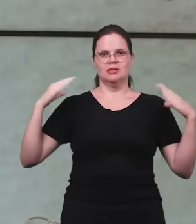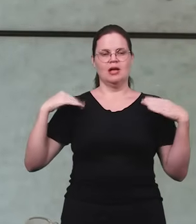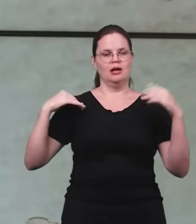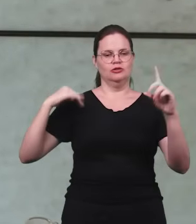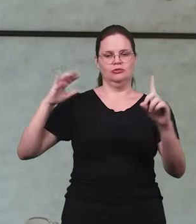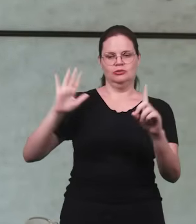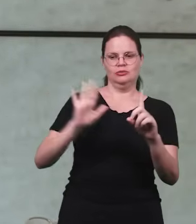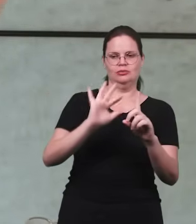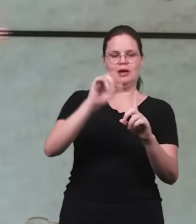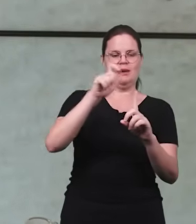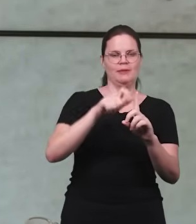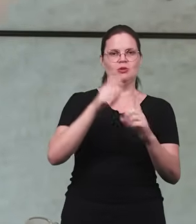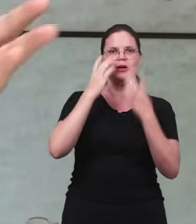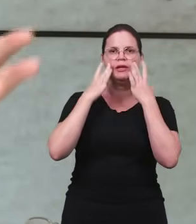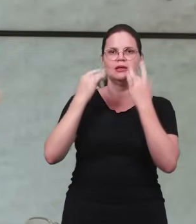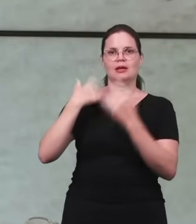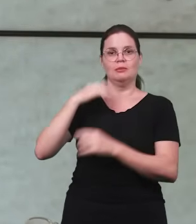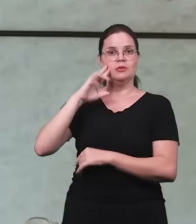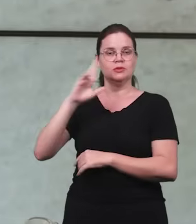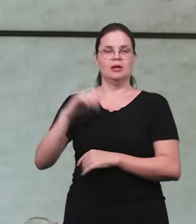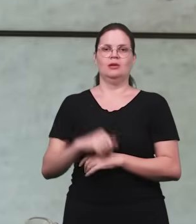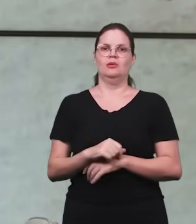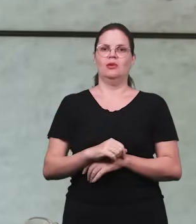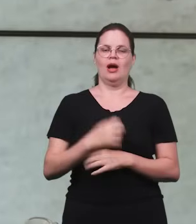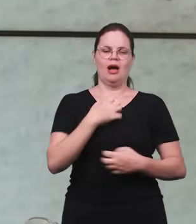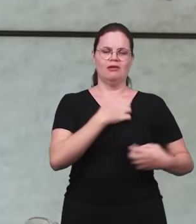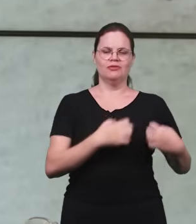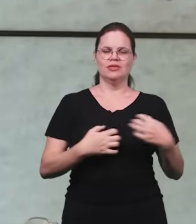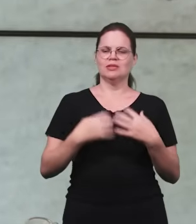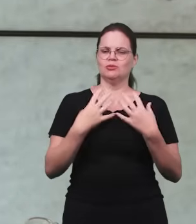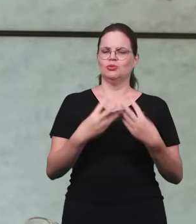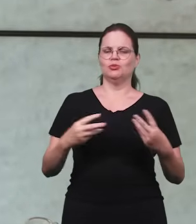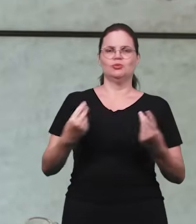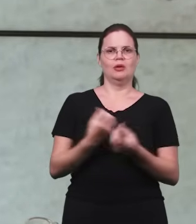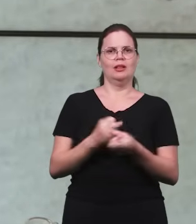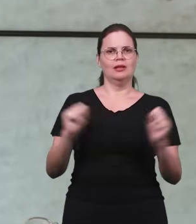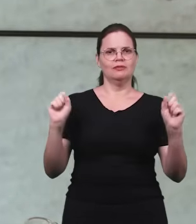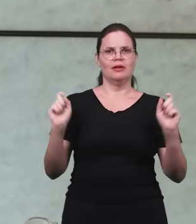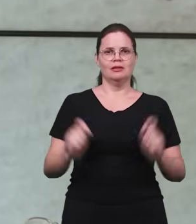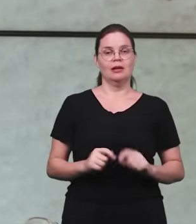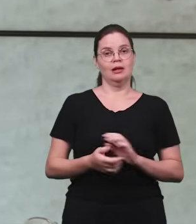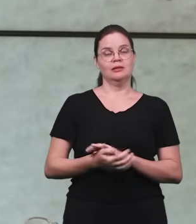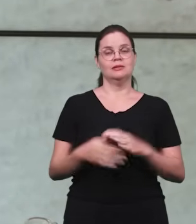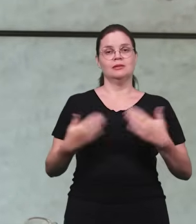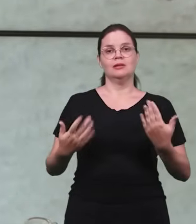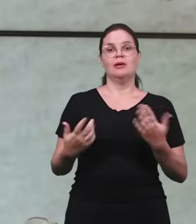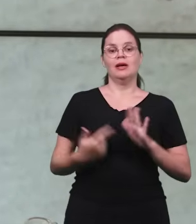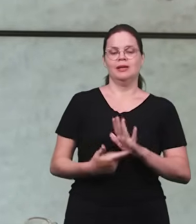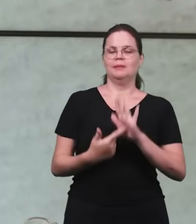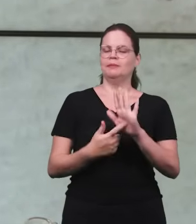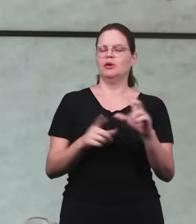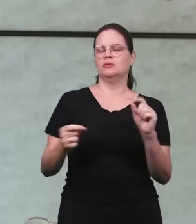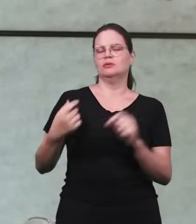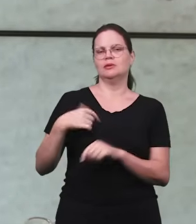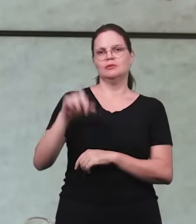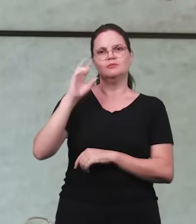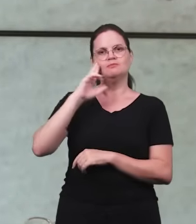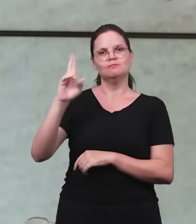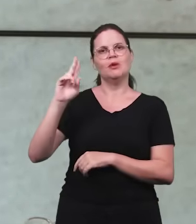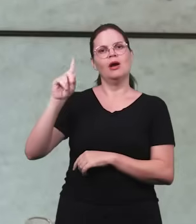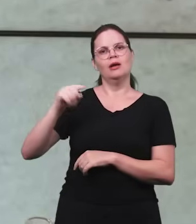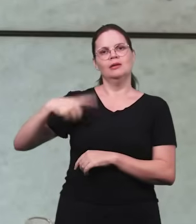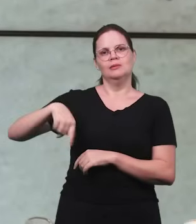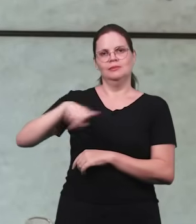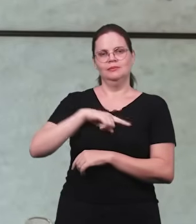livra os justos de toda a aflição. Então, aqui demonstra o que o Senhor representava para ele. E era importante,